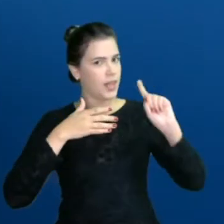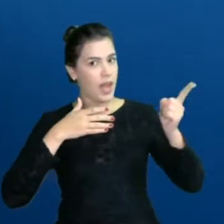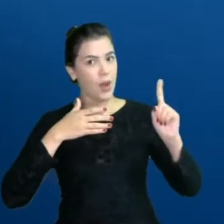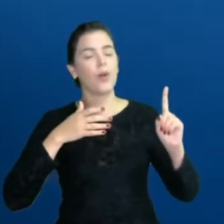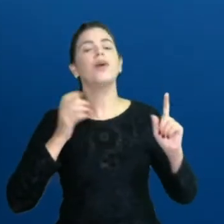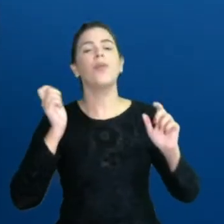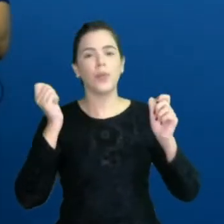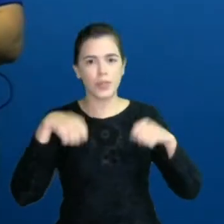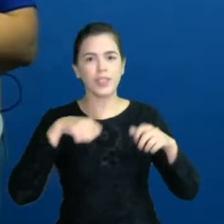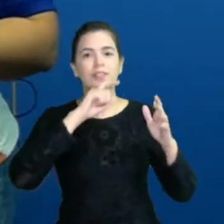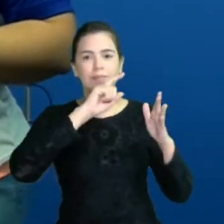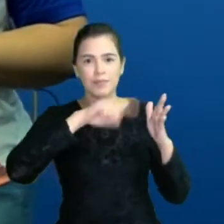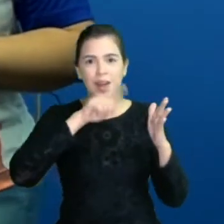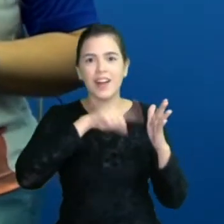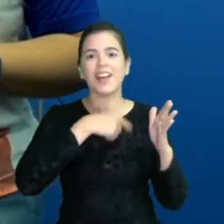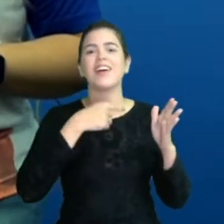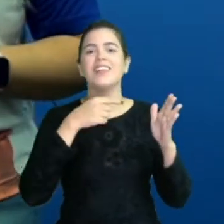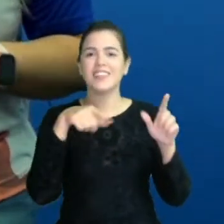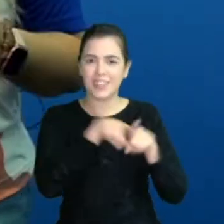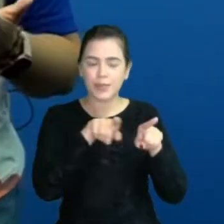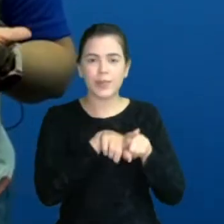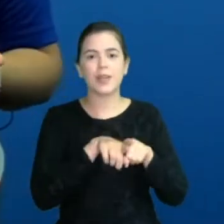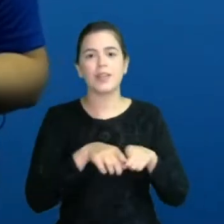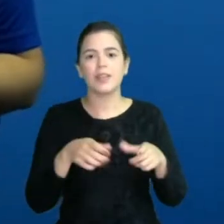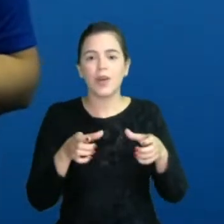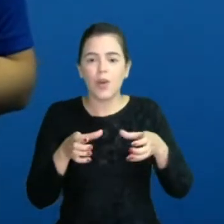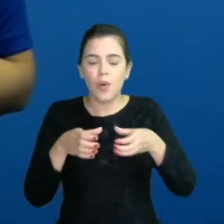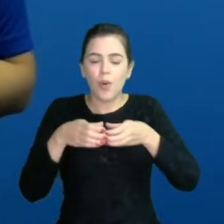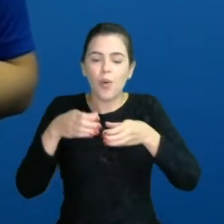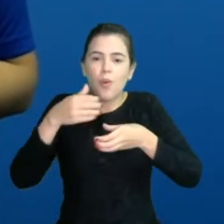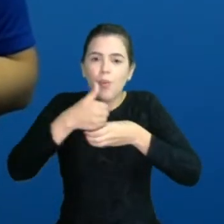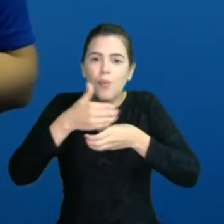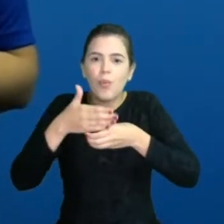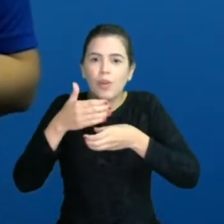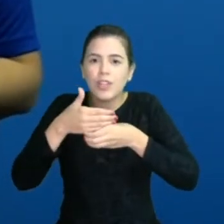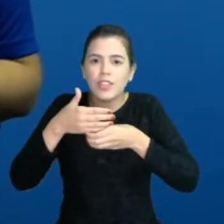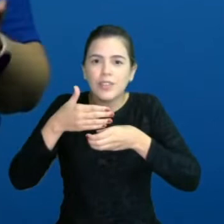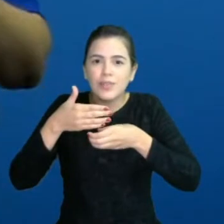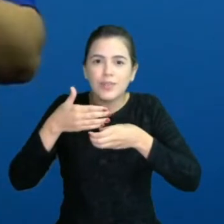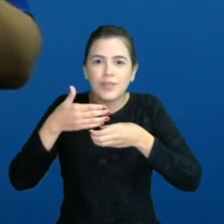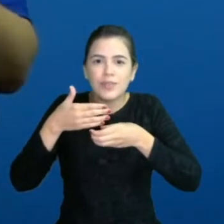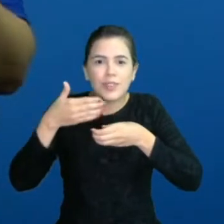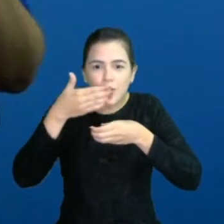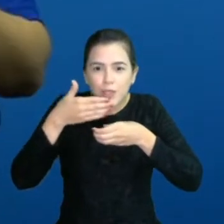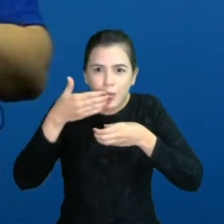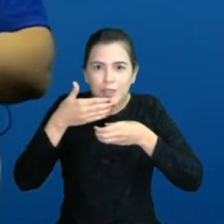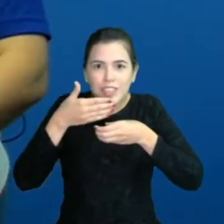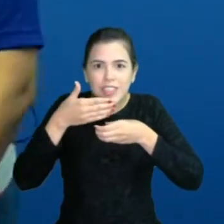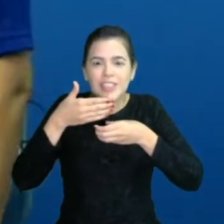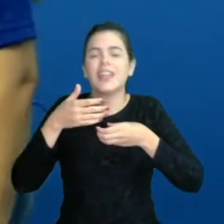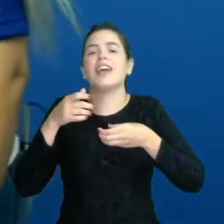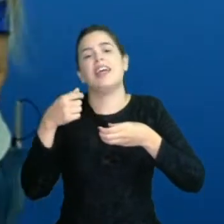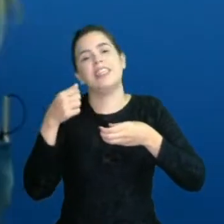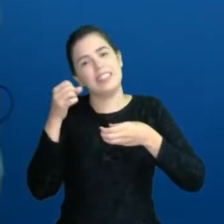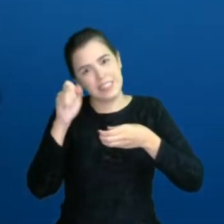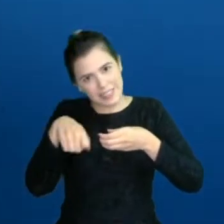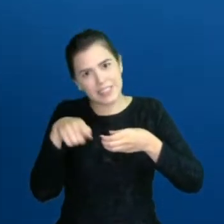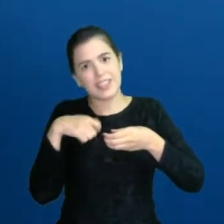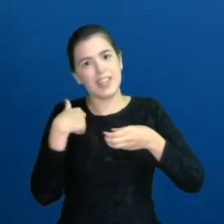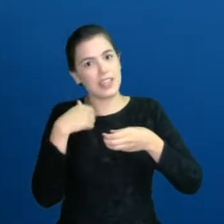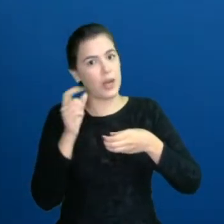também. O cupcake ou o bolinho é um doce? Sim, eu não vou marcar.